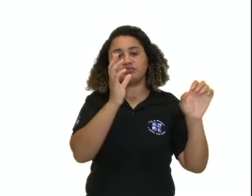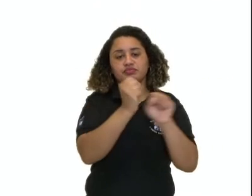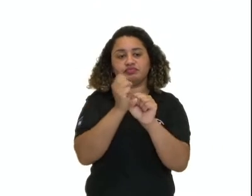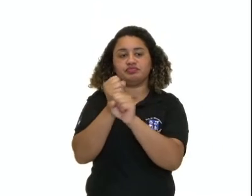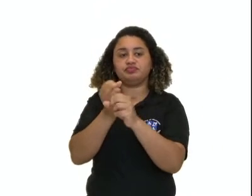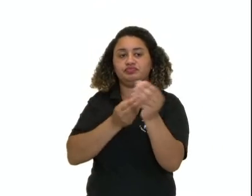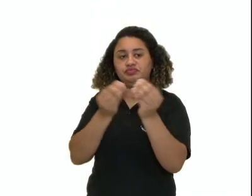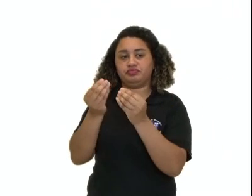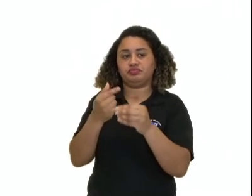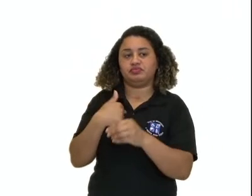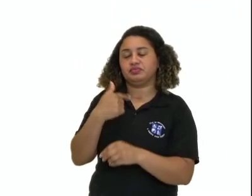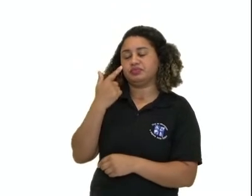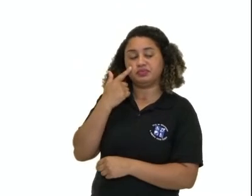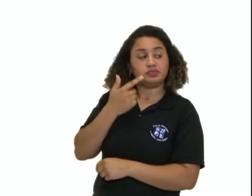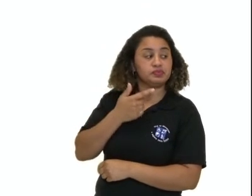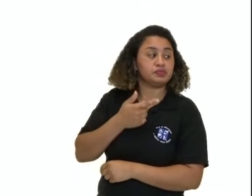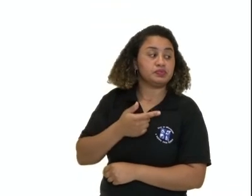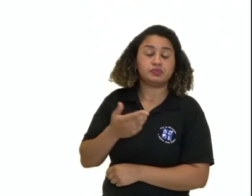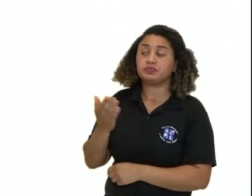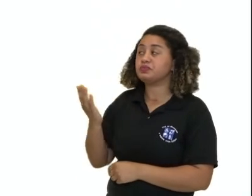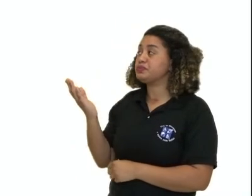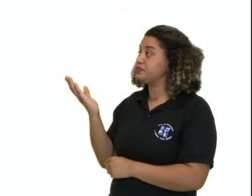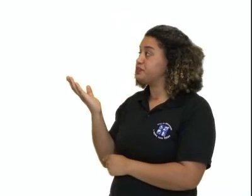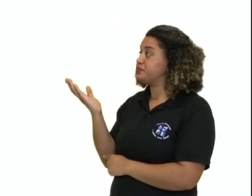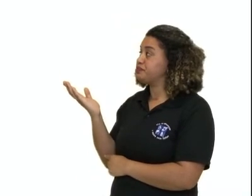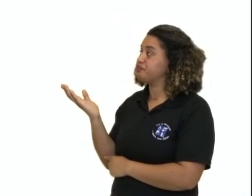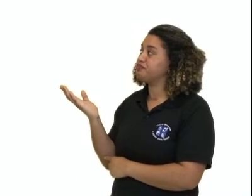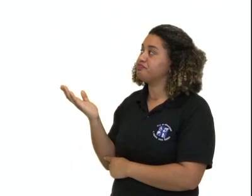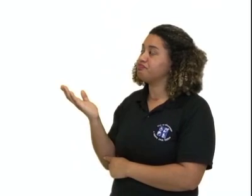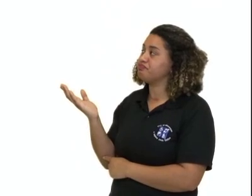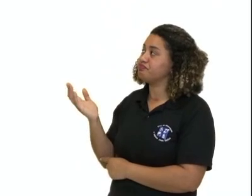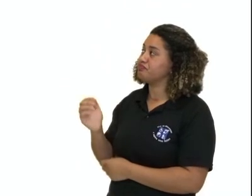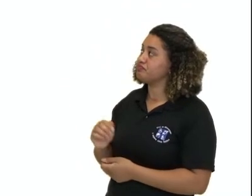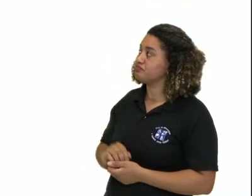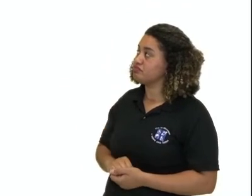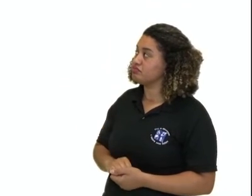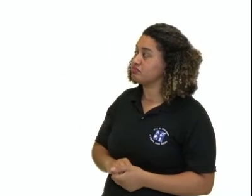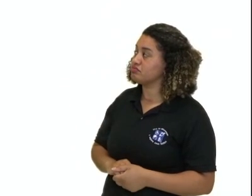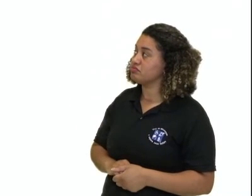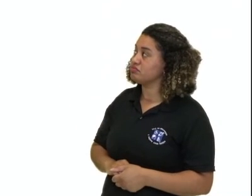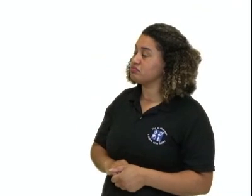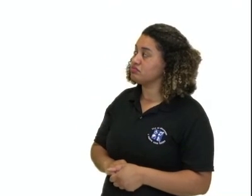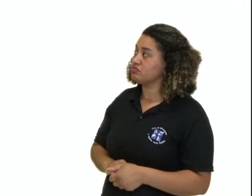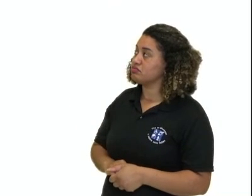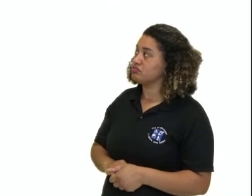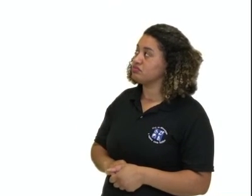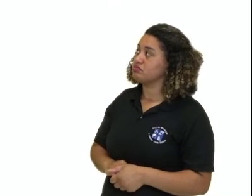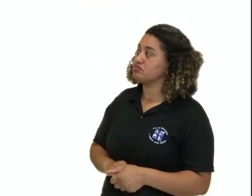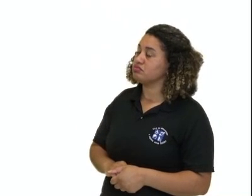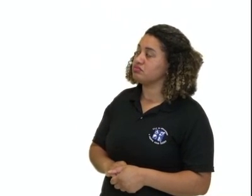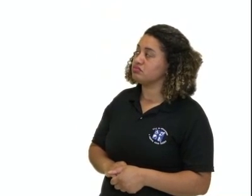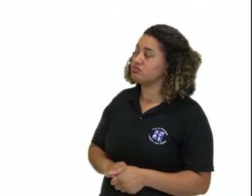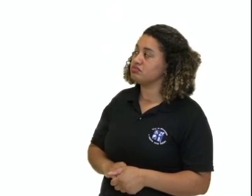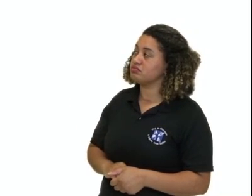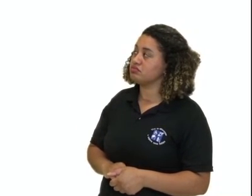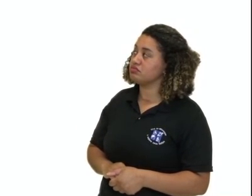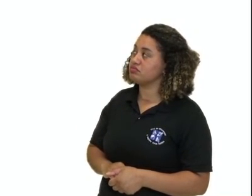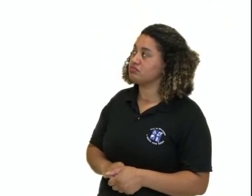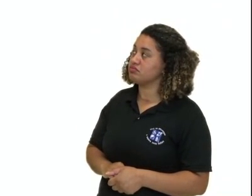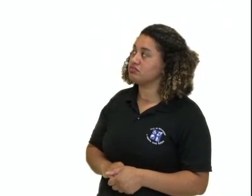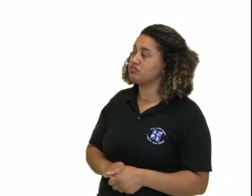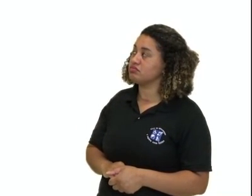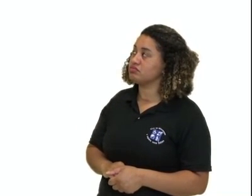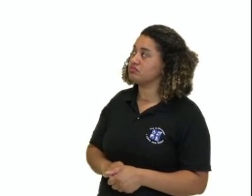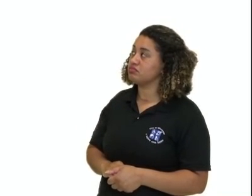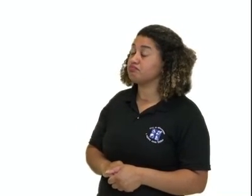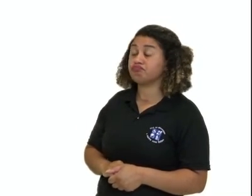Somando, 28 vezes 5 dá 140, que dividiu por 2, que dá 70.